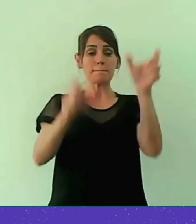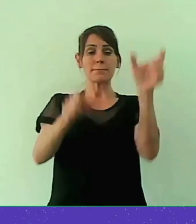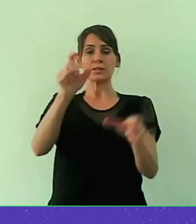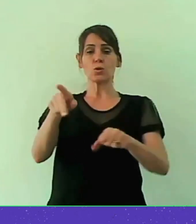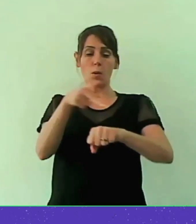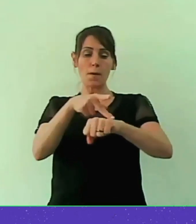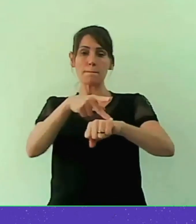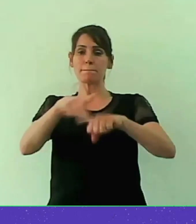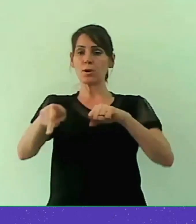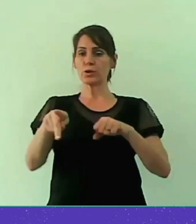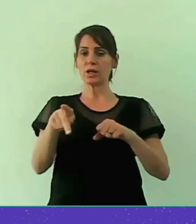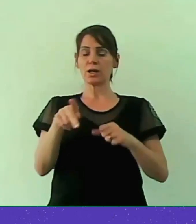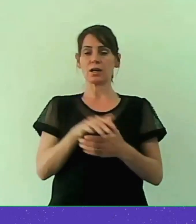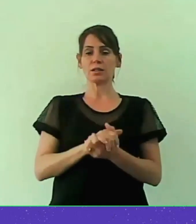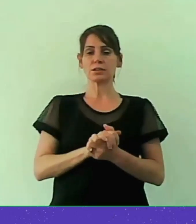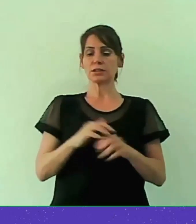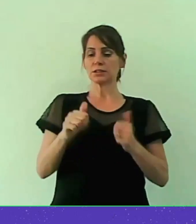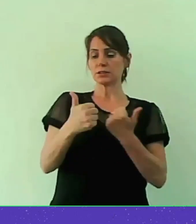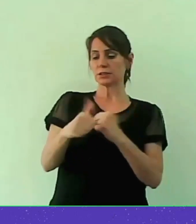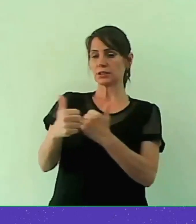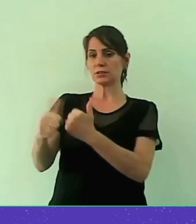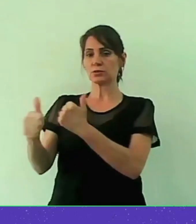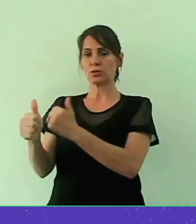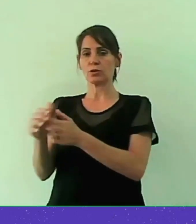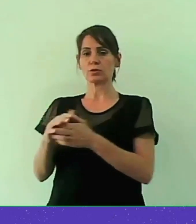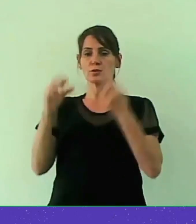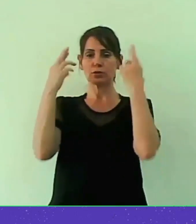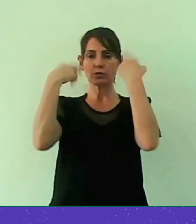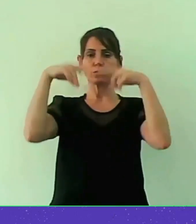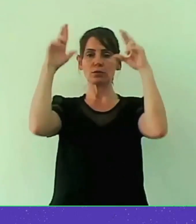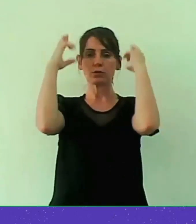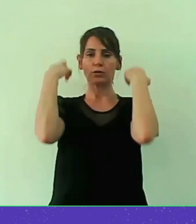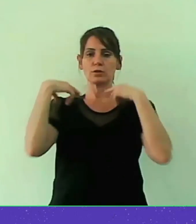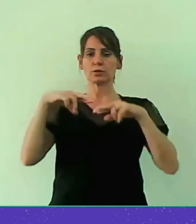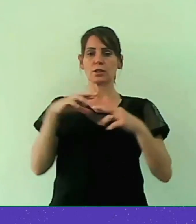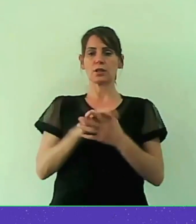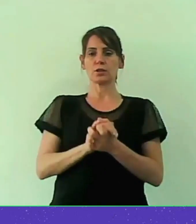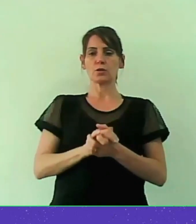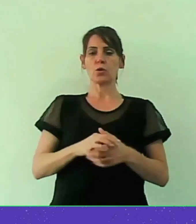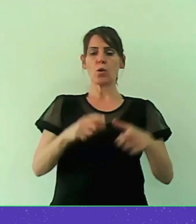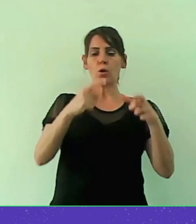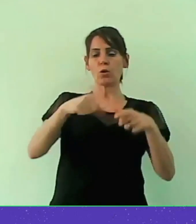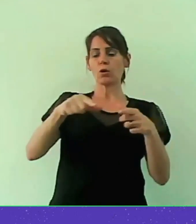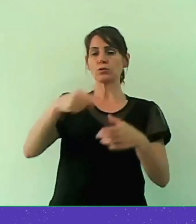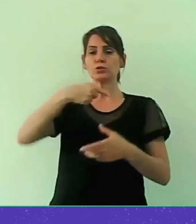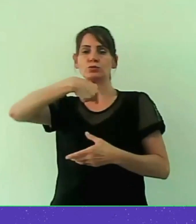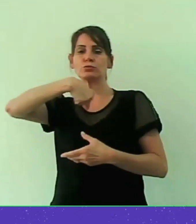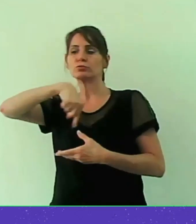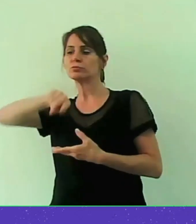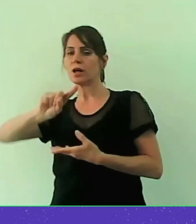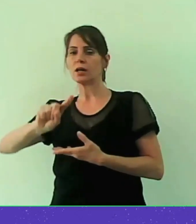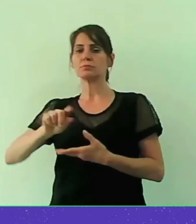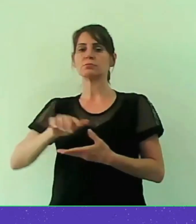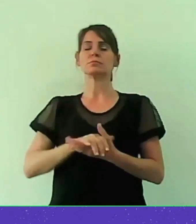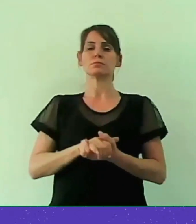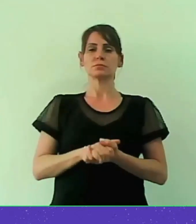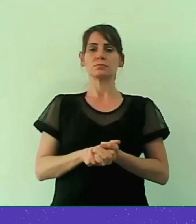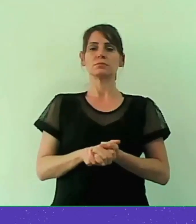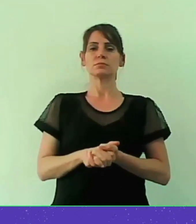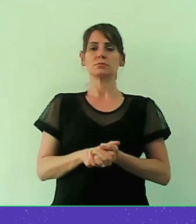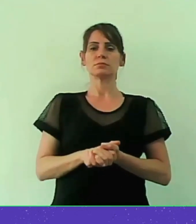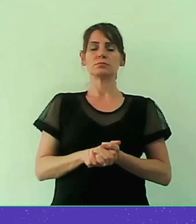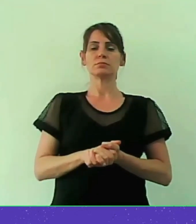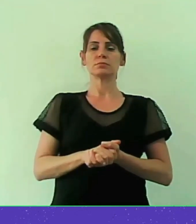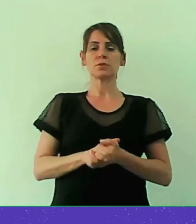os seguidores do Cordeiro por onde quer que vá. São os que